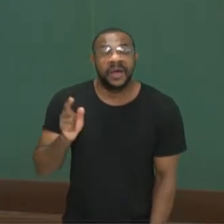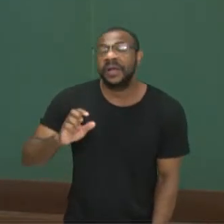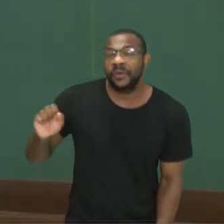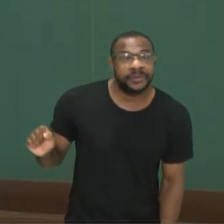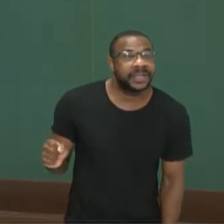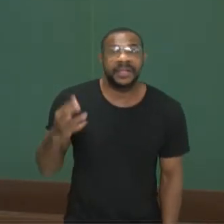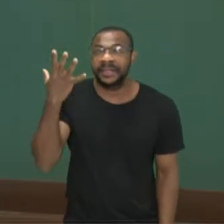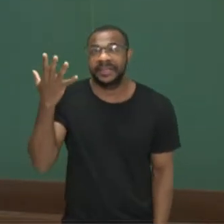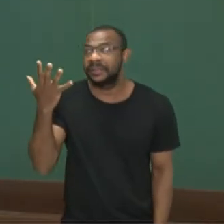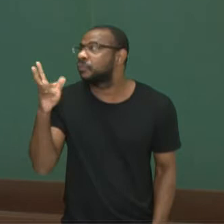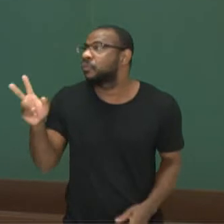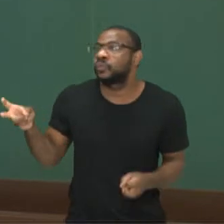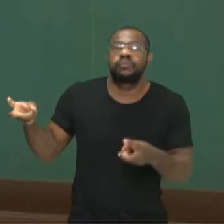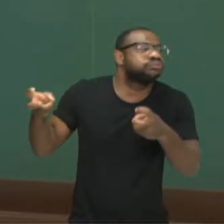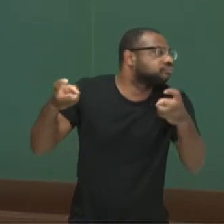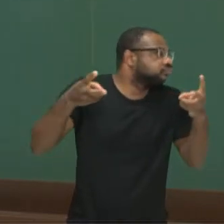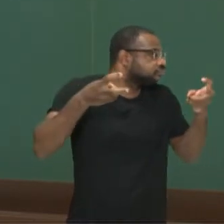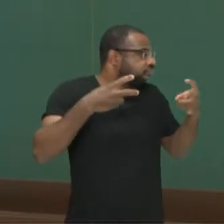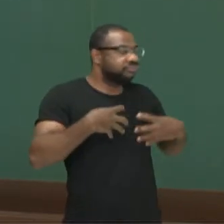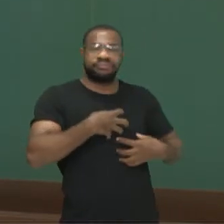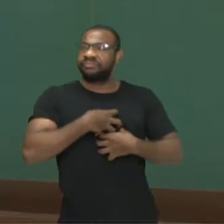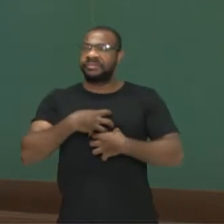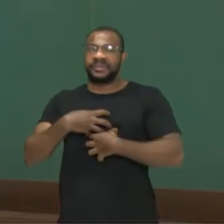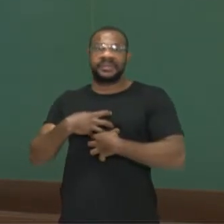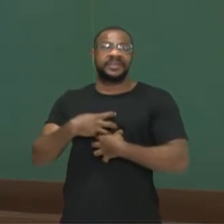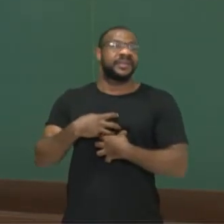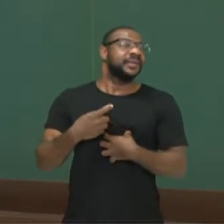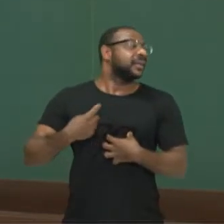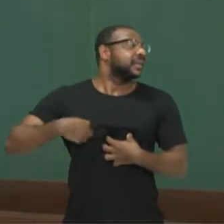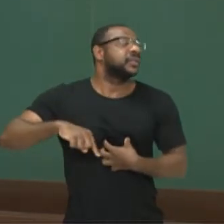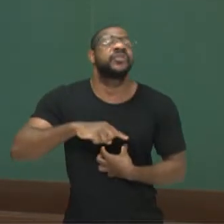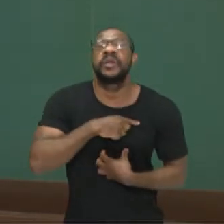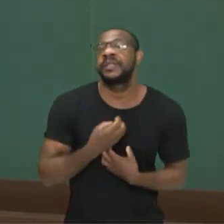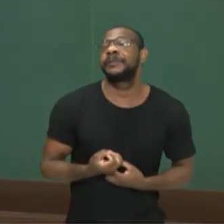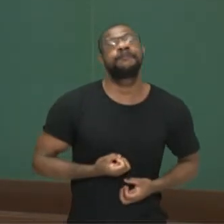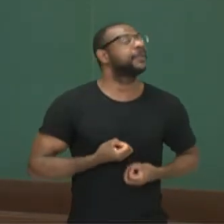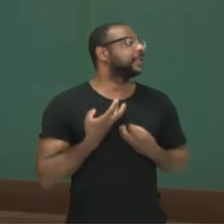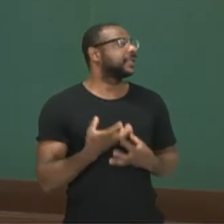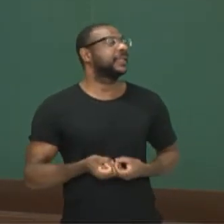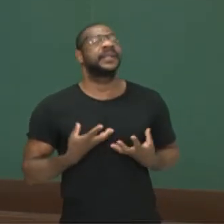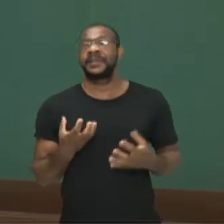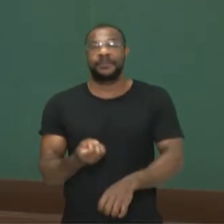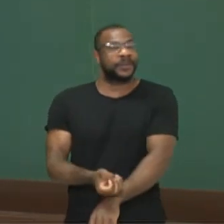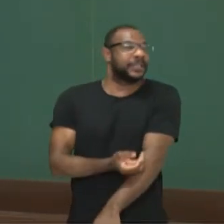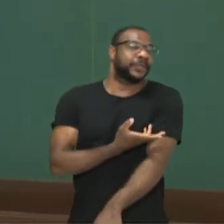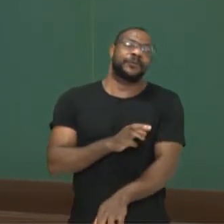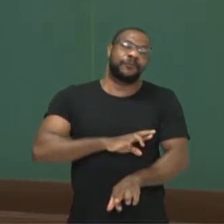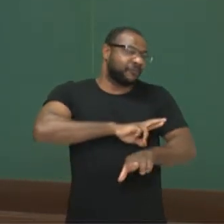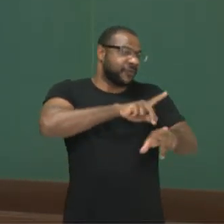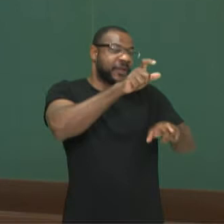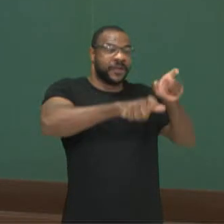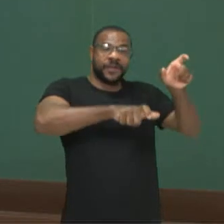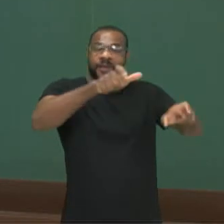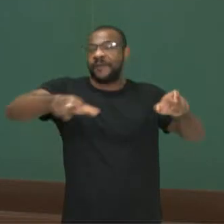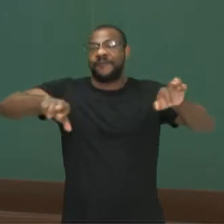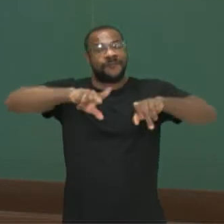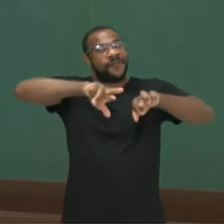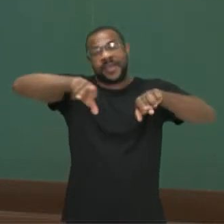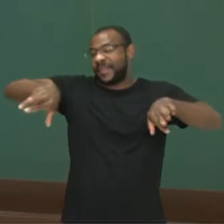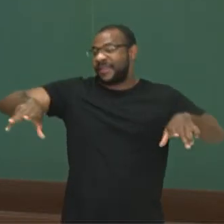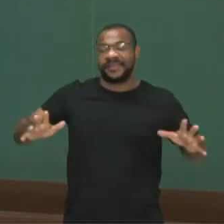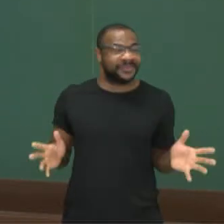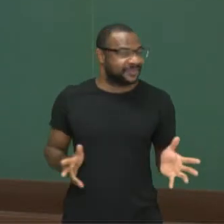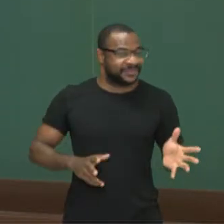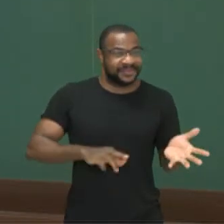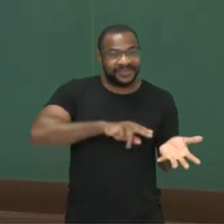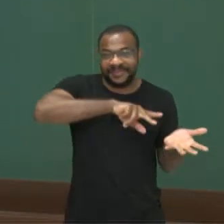ao seu redor. E todos nós expressamos emoções de maneiras diferentes um do outro. Uma pessoa muito próxima a